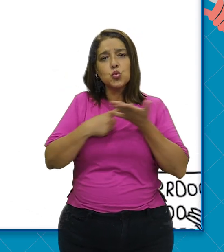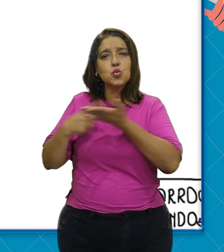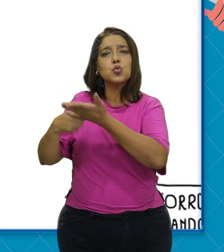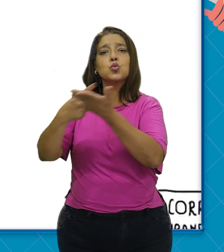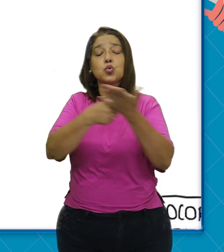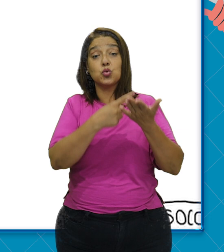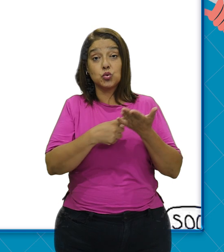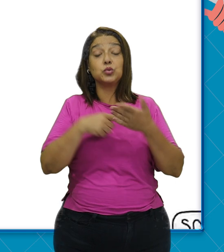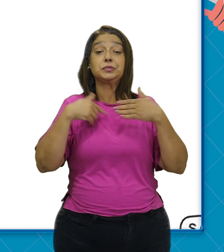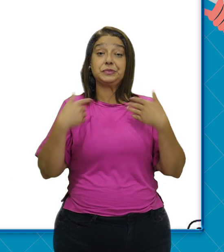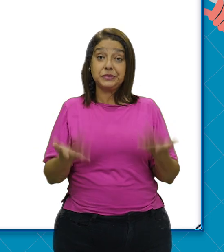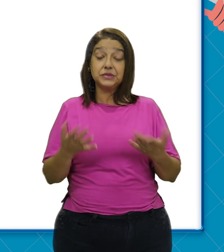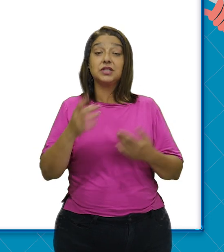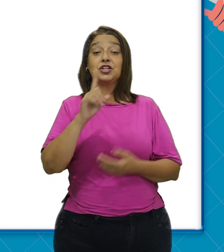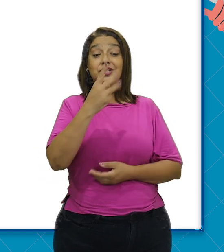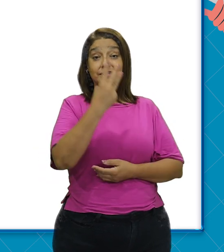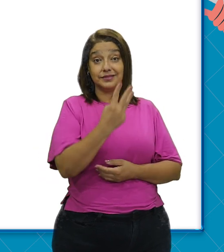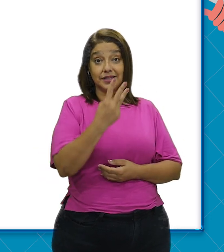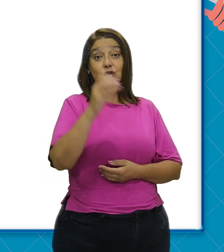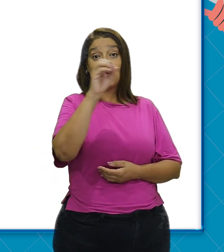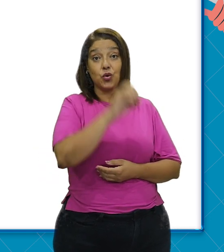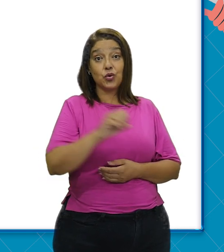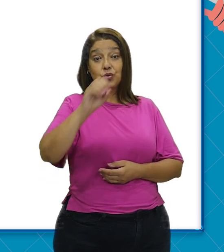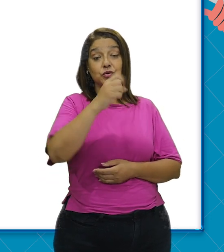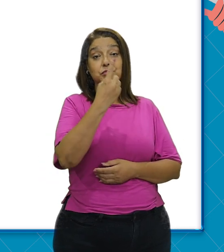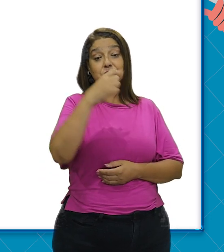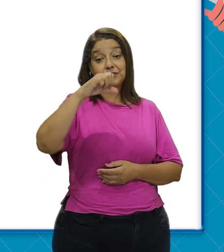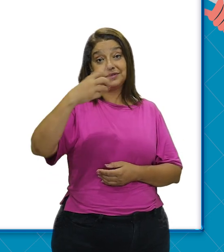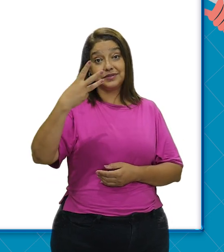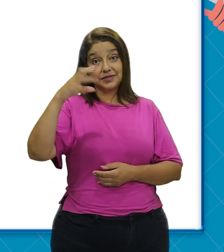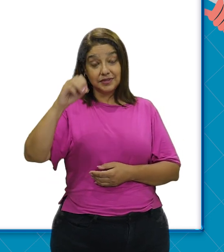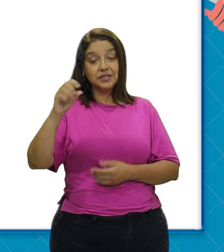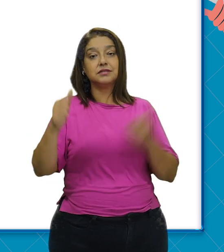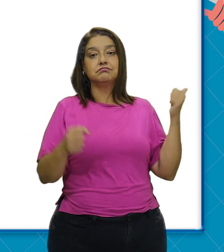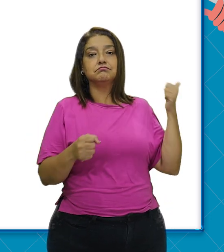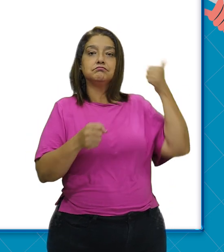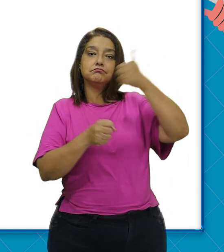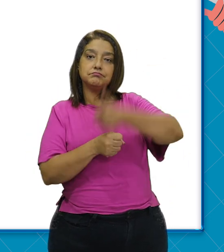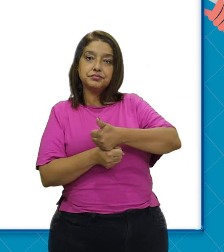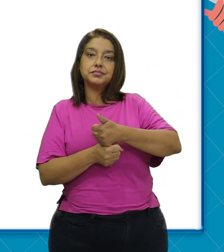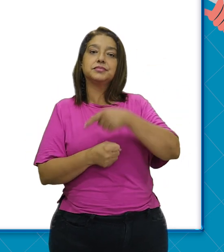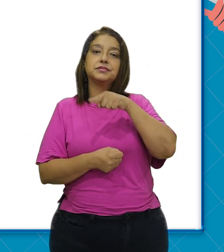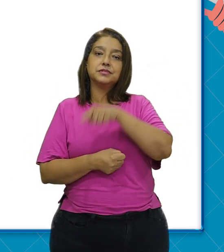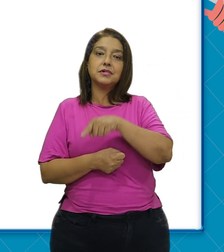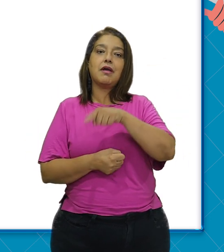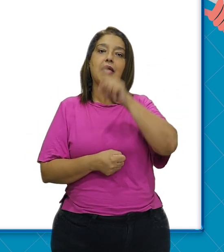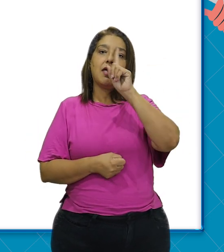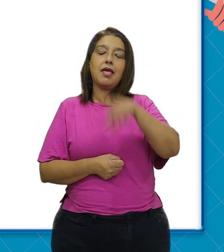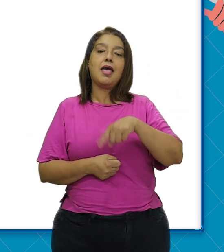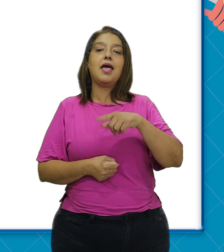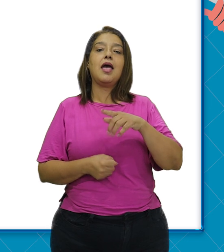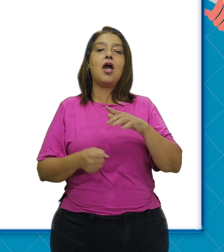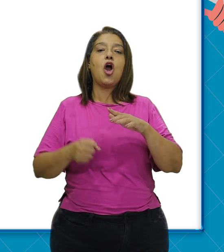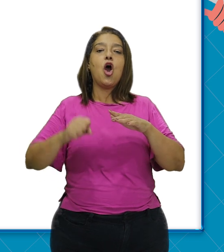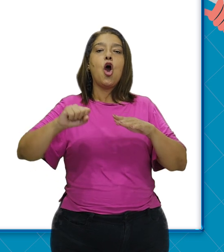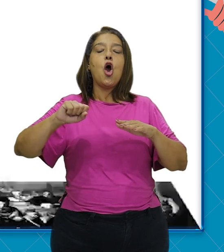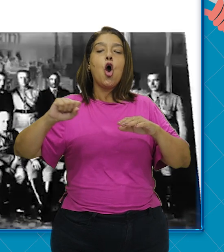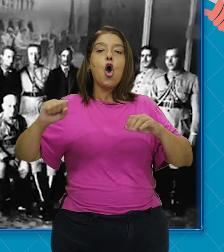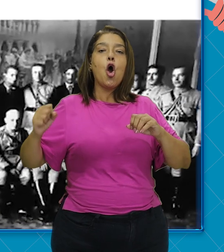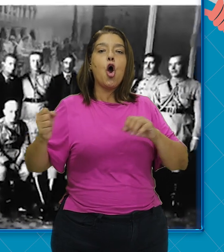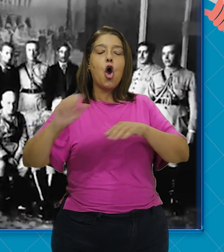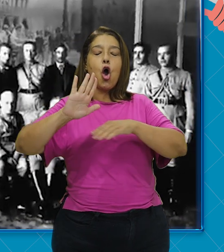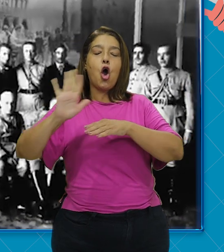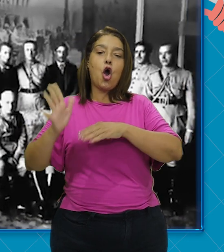dia 3 de outubro de 1930, eles ajudaram Getúlio Vargas a realizar um golpe de Estado e assim se tornar o